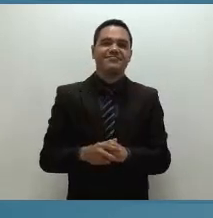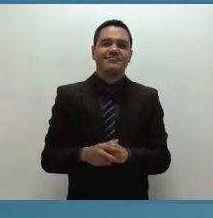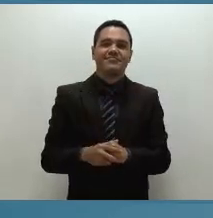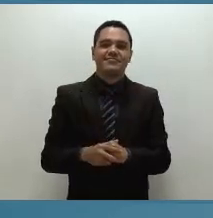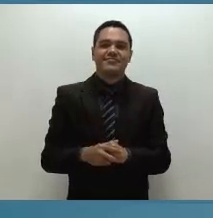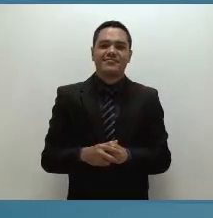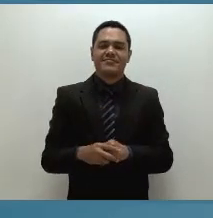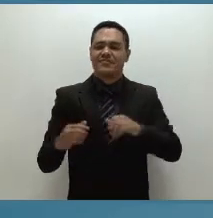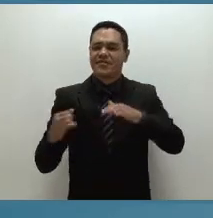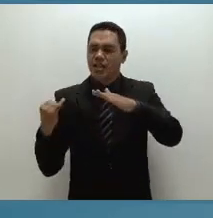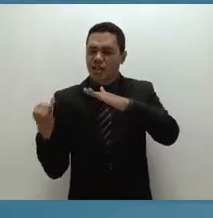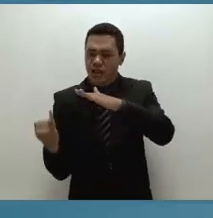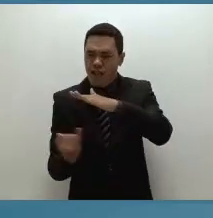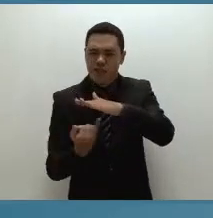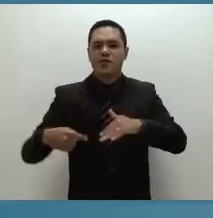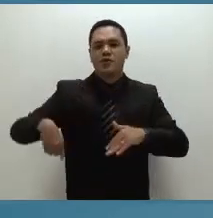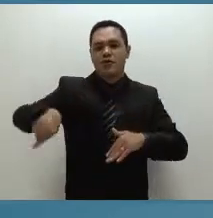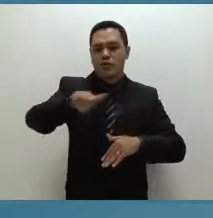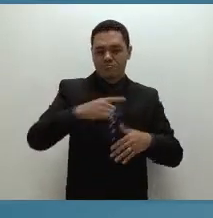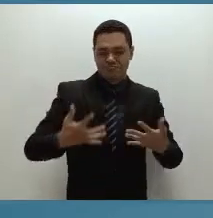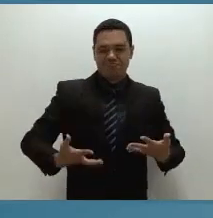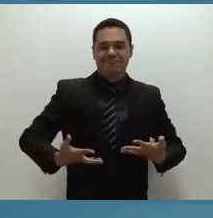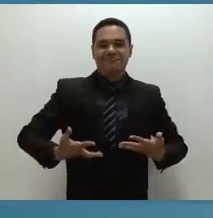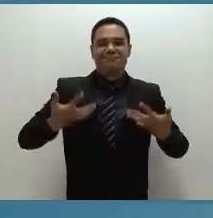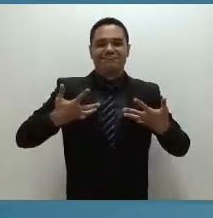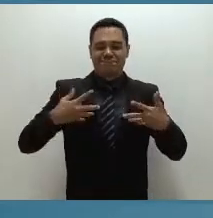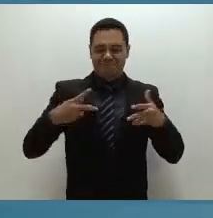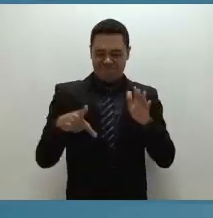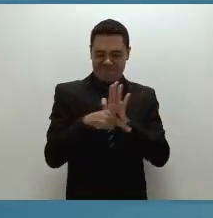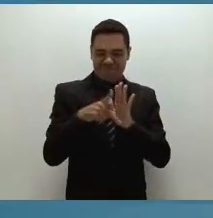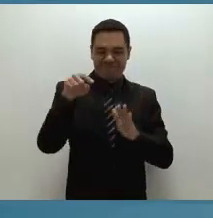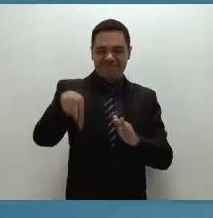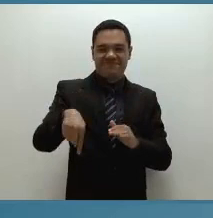Instituição que sentimos orgulho de fazer parte.